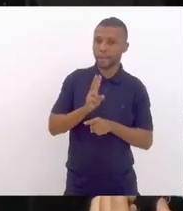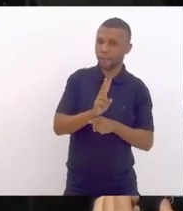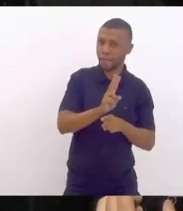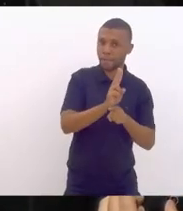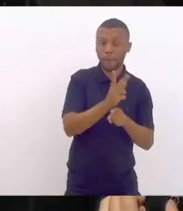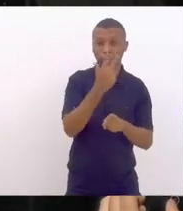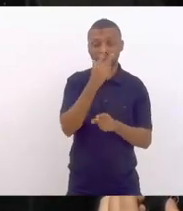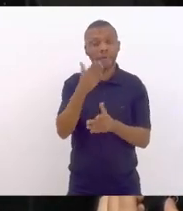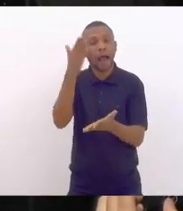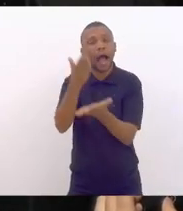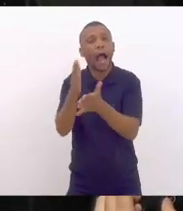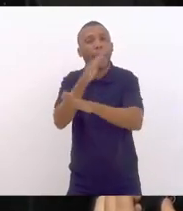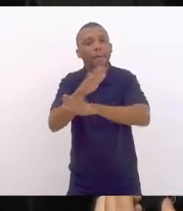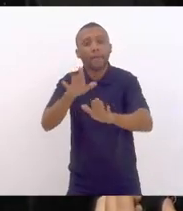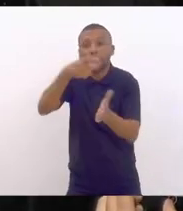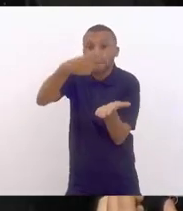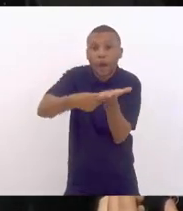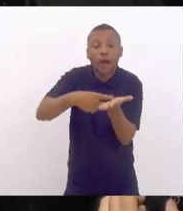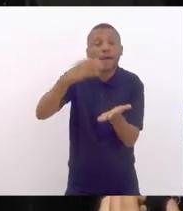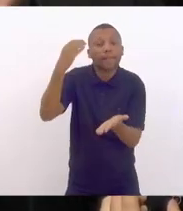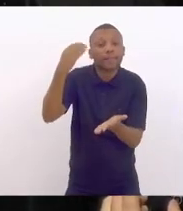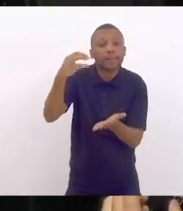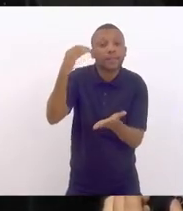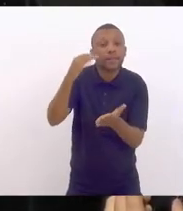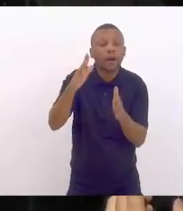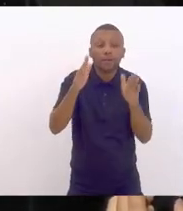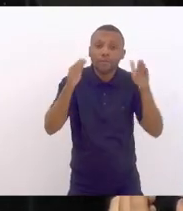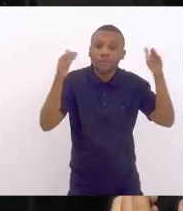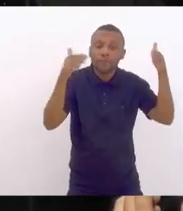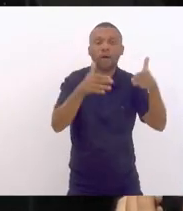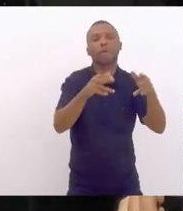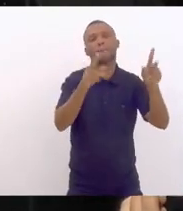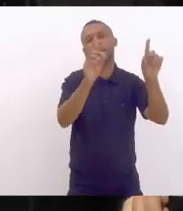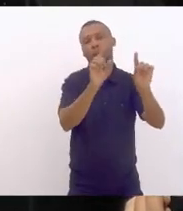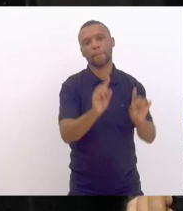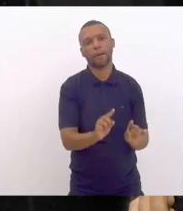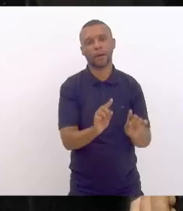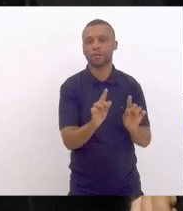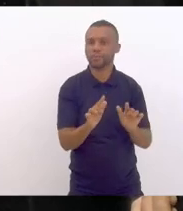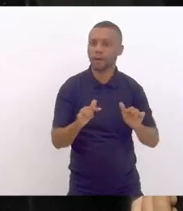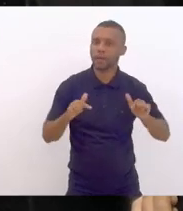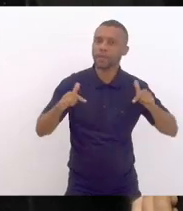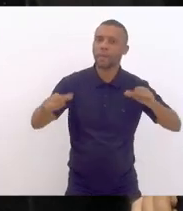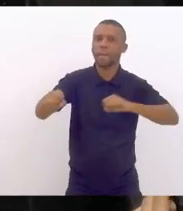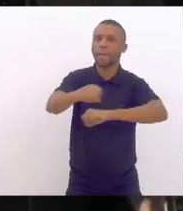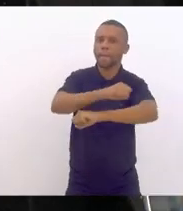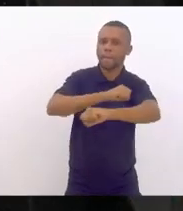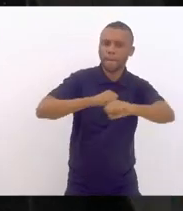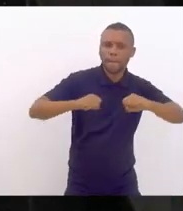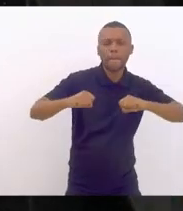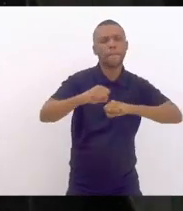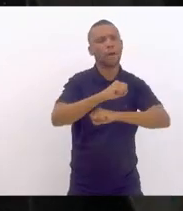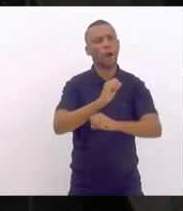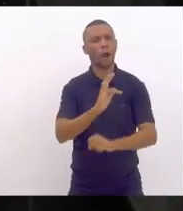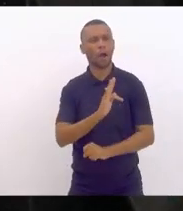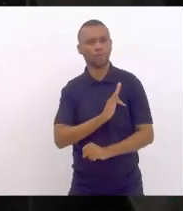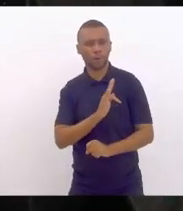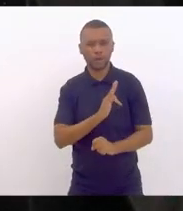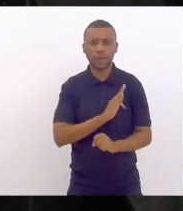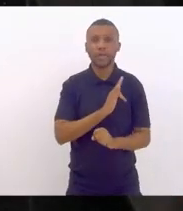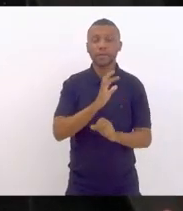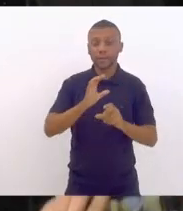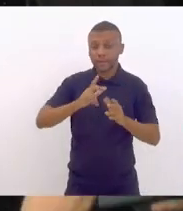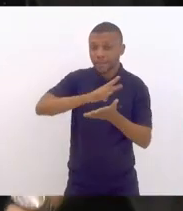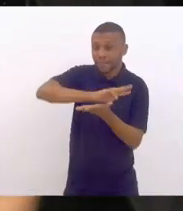pacto em Niterói pela paz um feixe de ações muito importante para muito além da repressão policial para muito além conjunto de